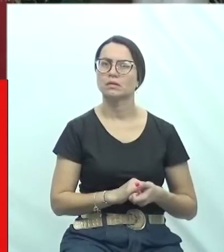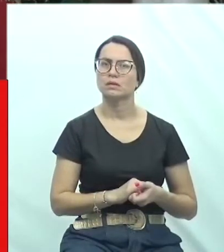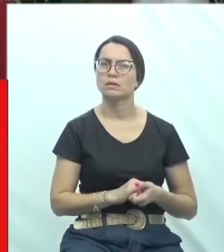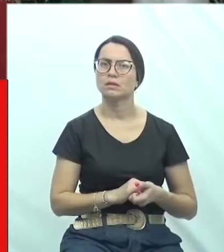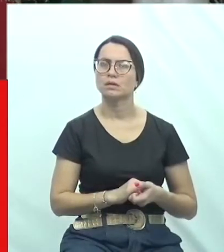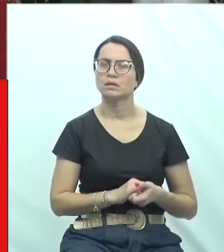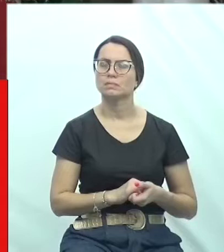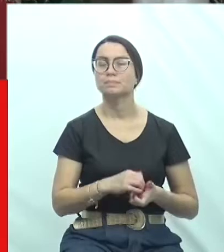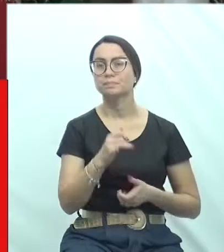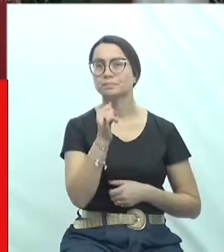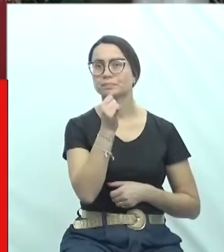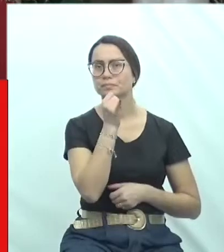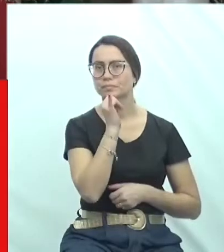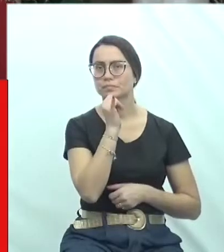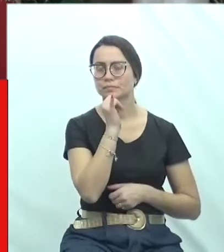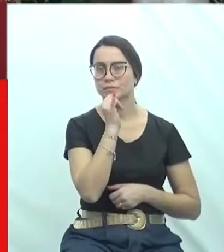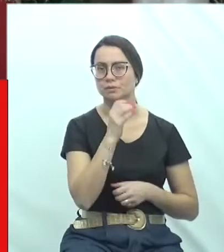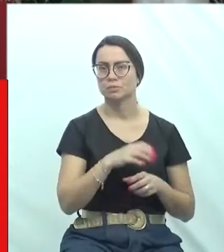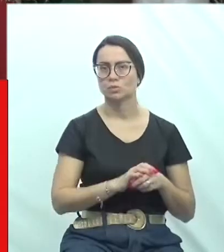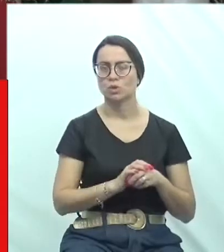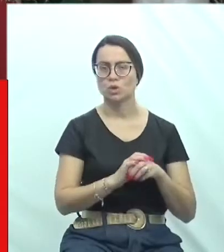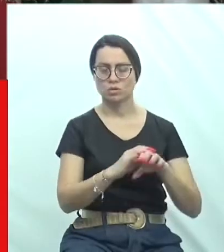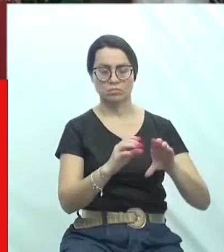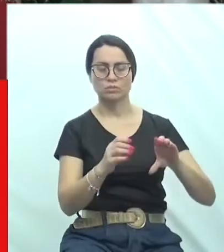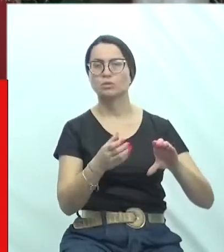casa usa para retirar o ar?